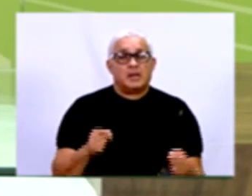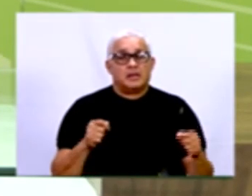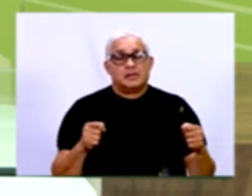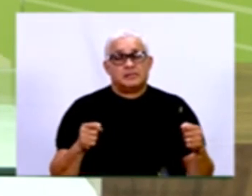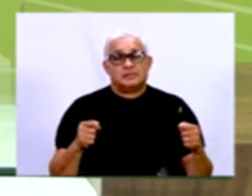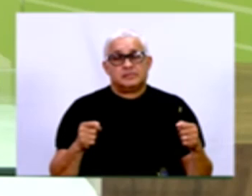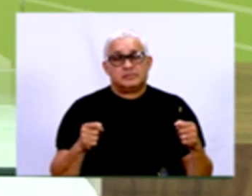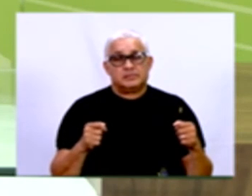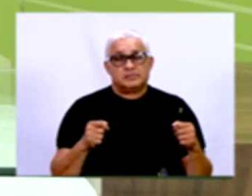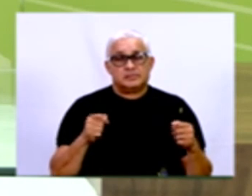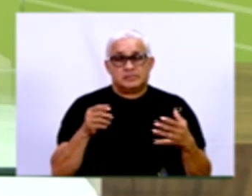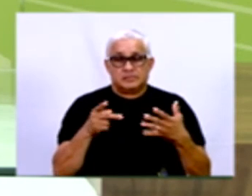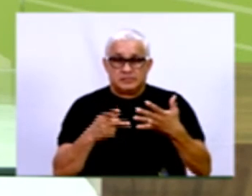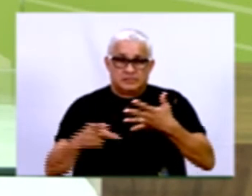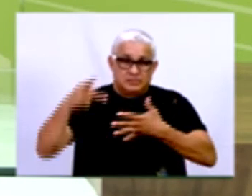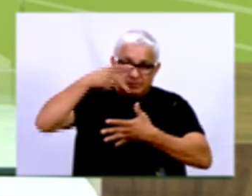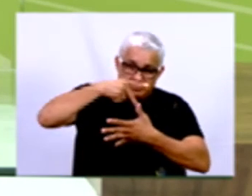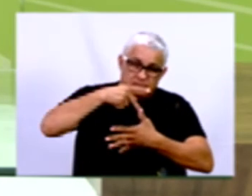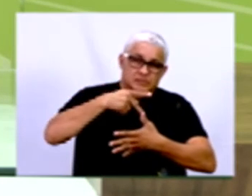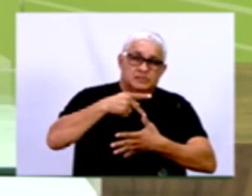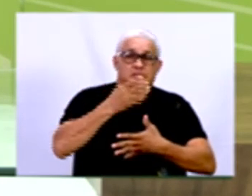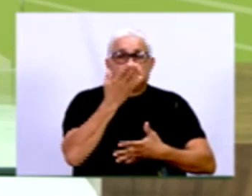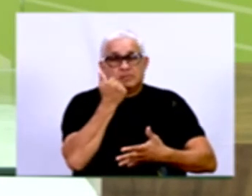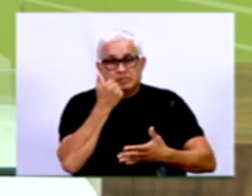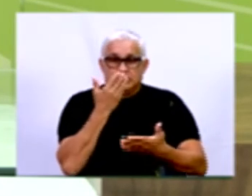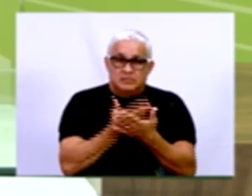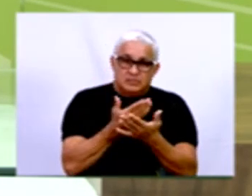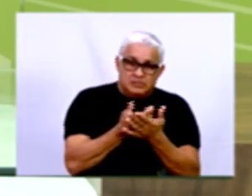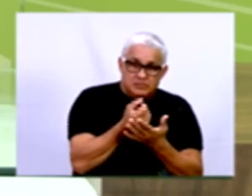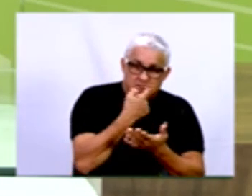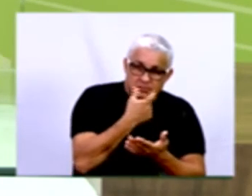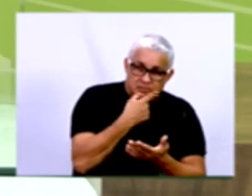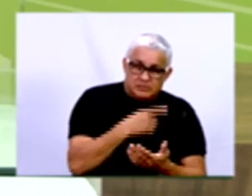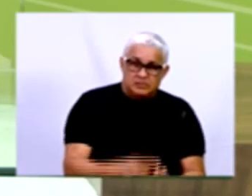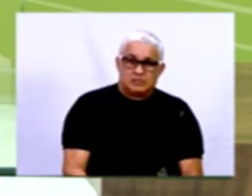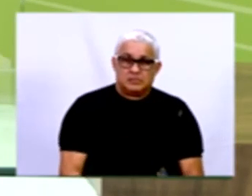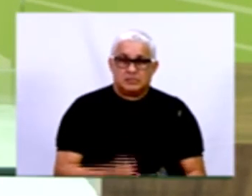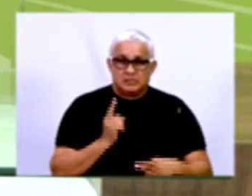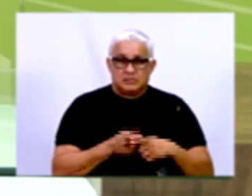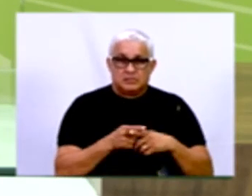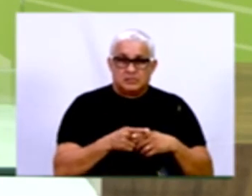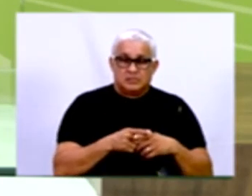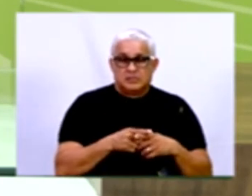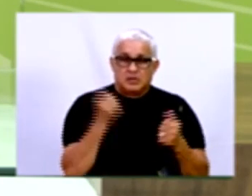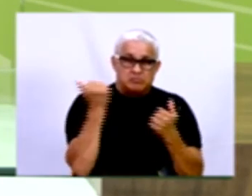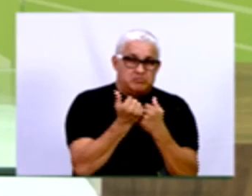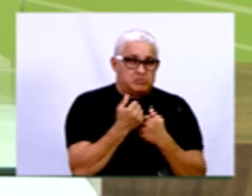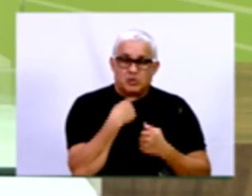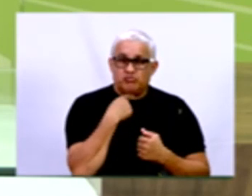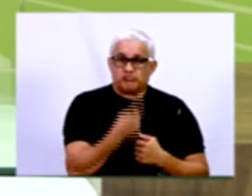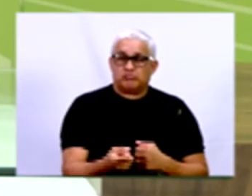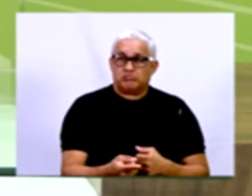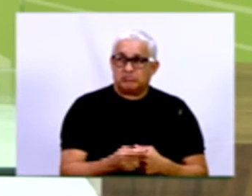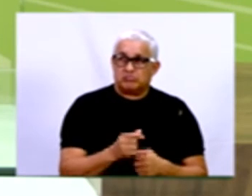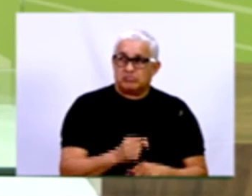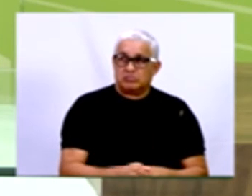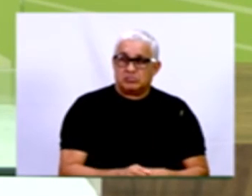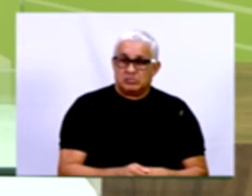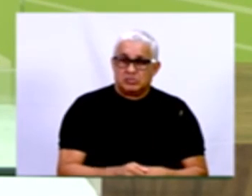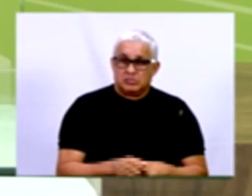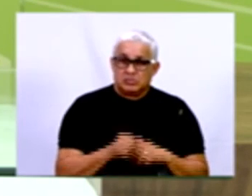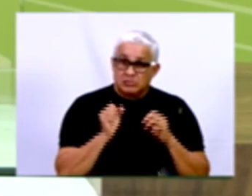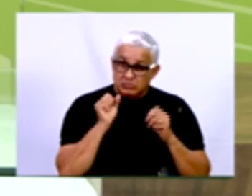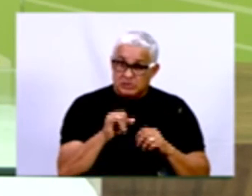atendidas como prioridade, como alimentação, estudos, remédios, pois são insubstituíveis, e a partir do momento que essas são